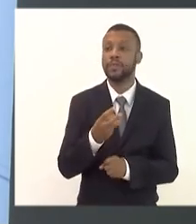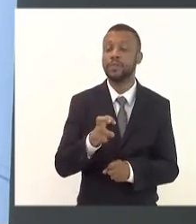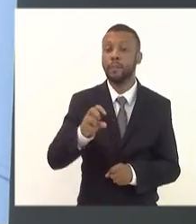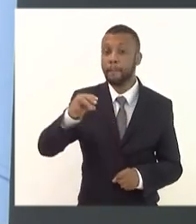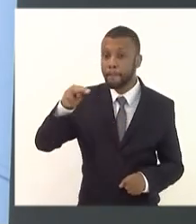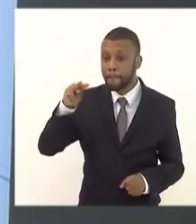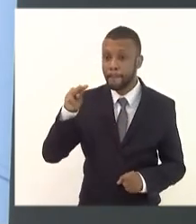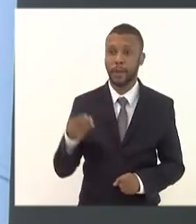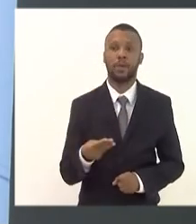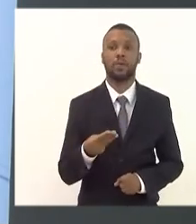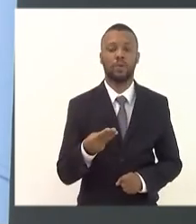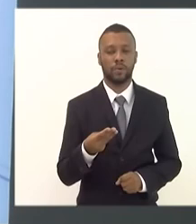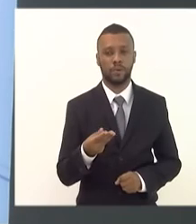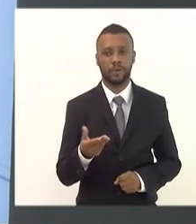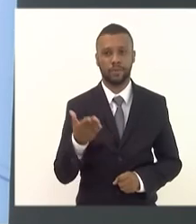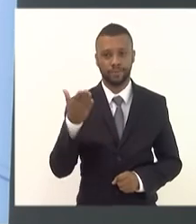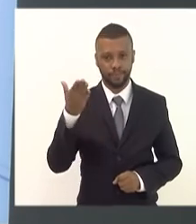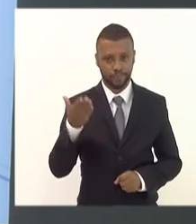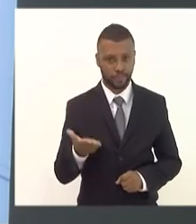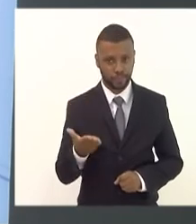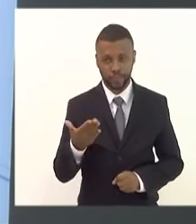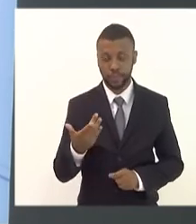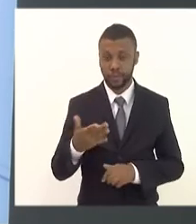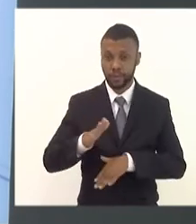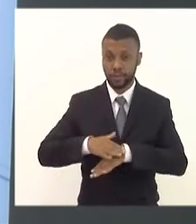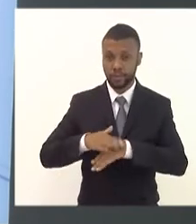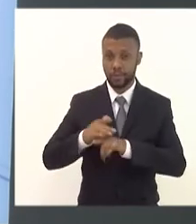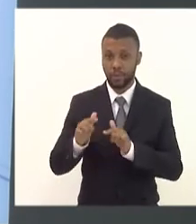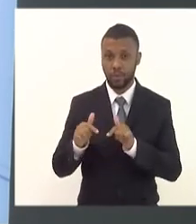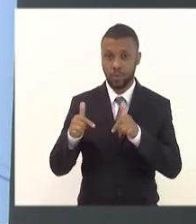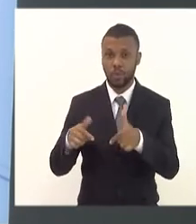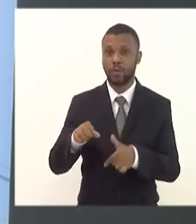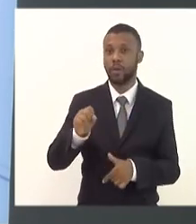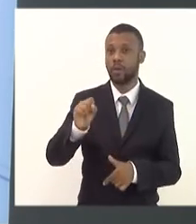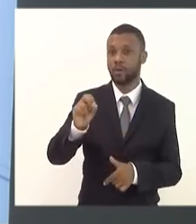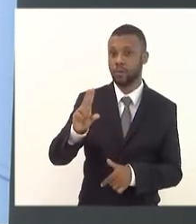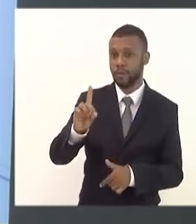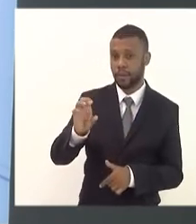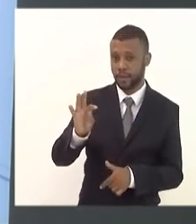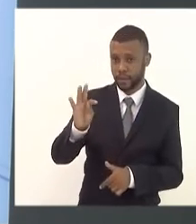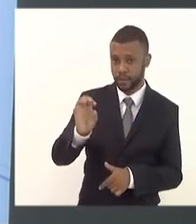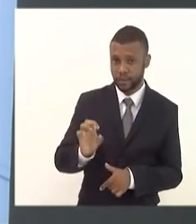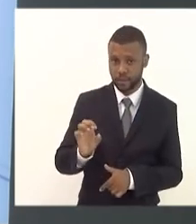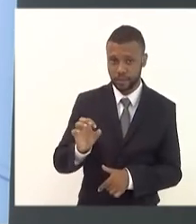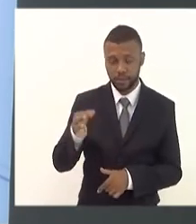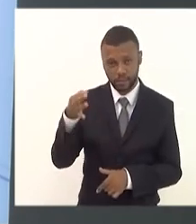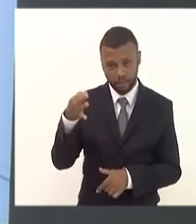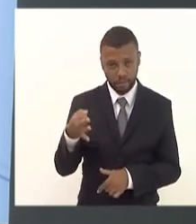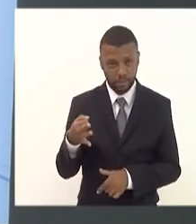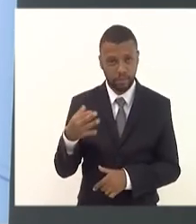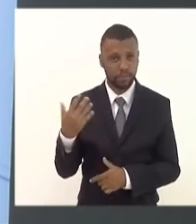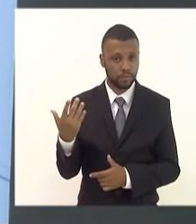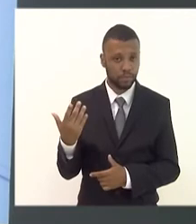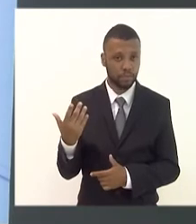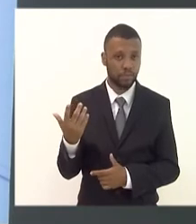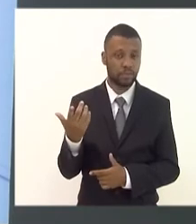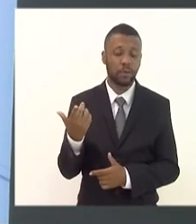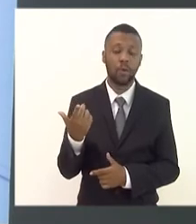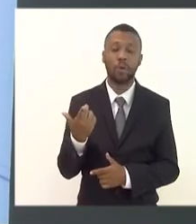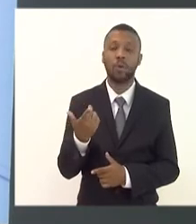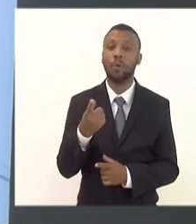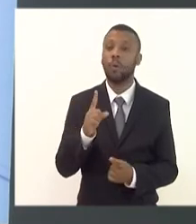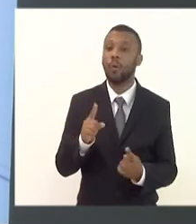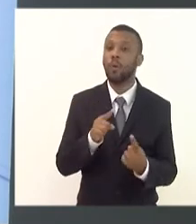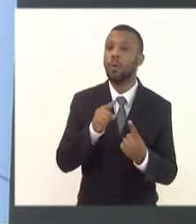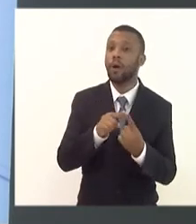milhões. Quem executou foi a Sudeste. E o objeto dele, na verdade,